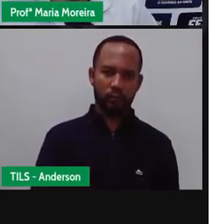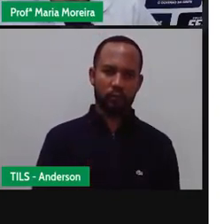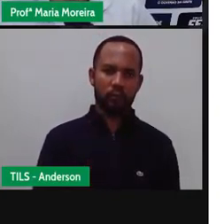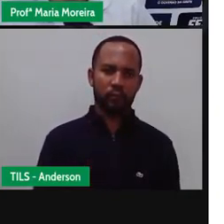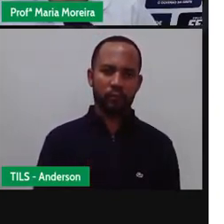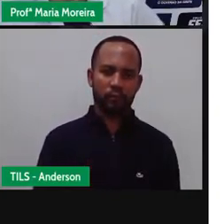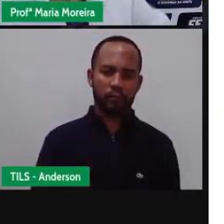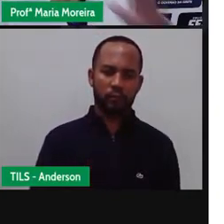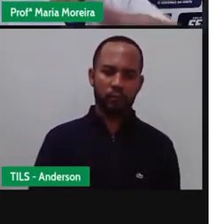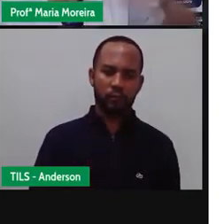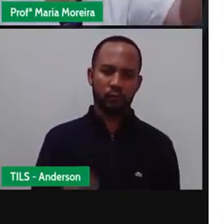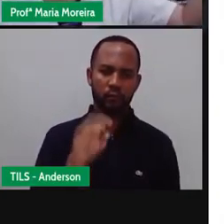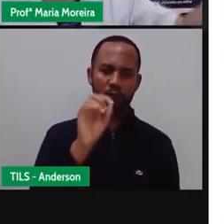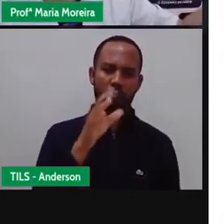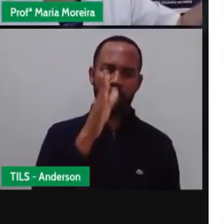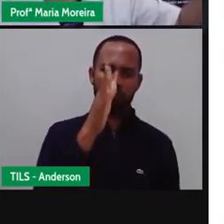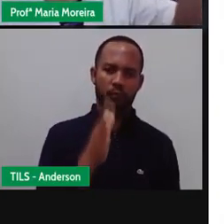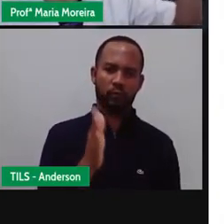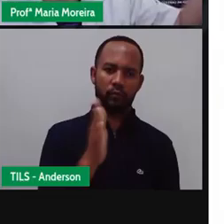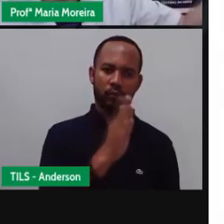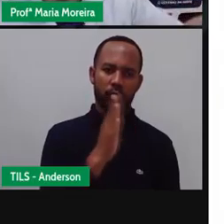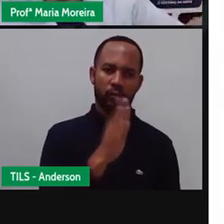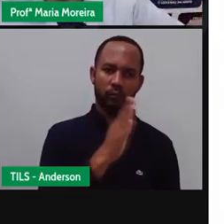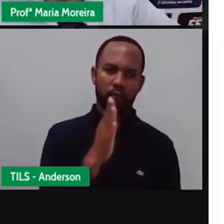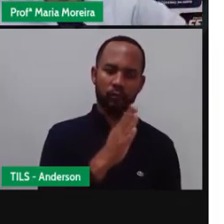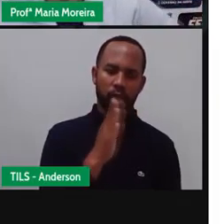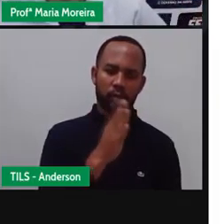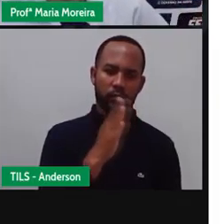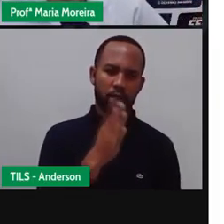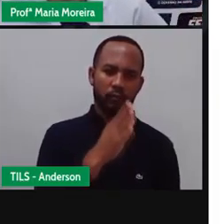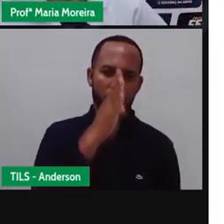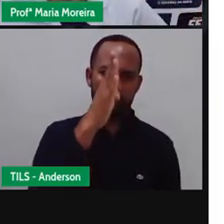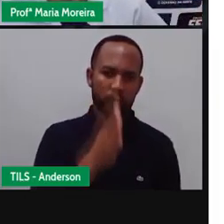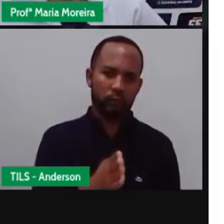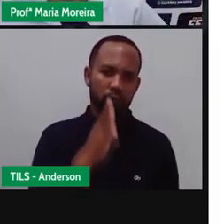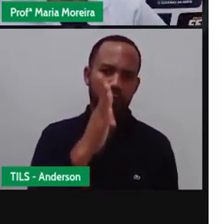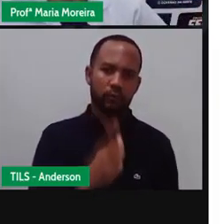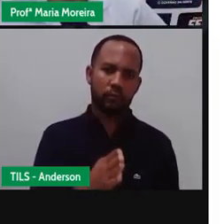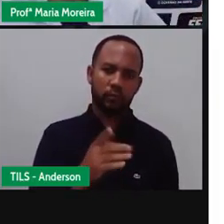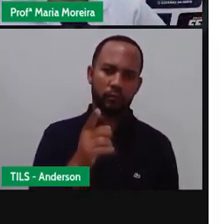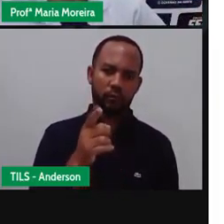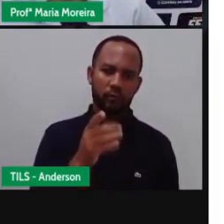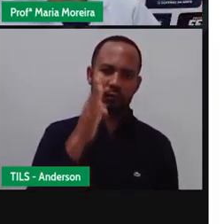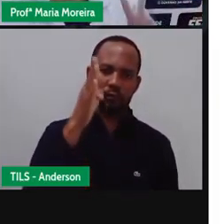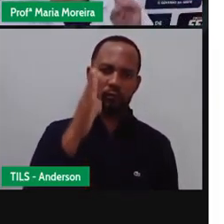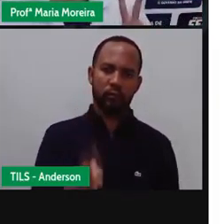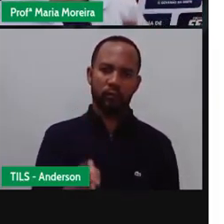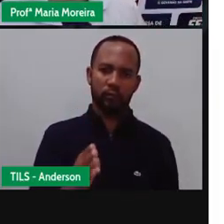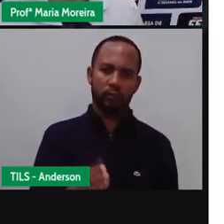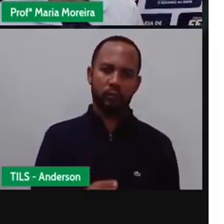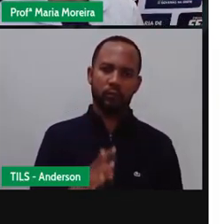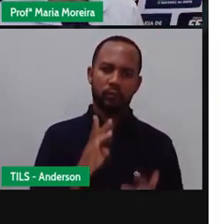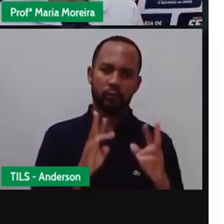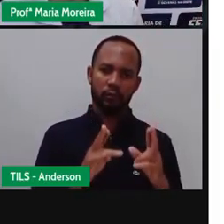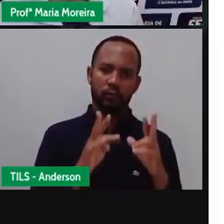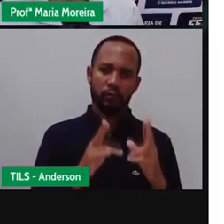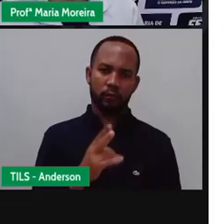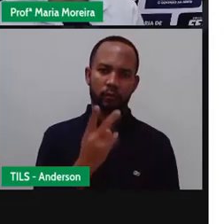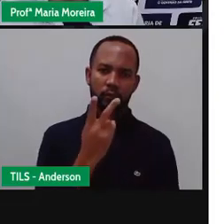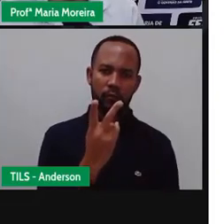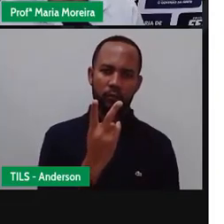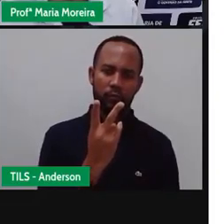tá? Pegou só esse lado aqui, o que para mim é o lado esquerdo. E ela duplicou a imagem. Perceba que tem 2 vezes a mesma